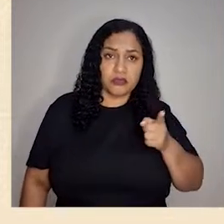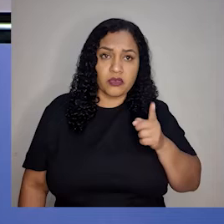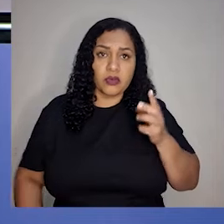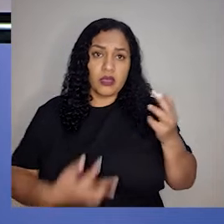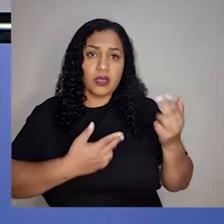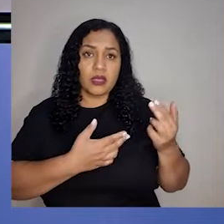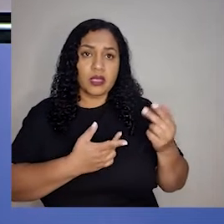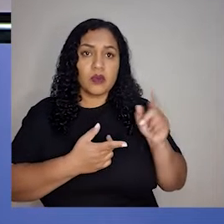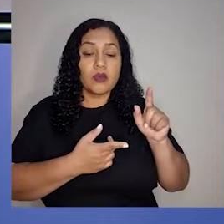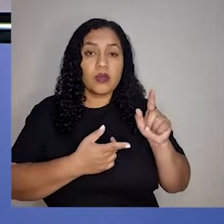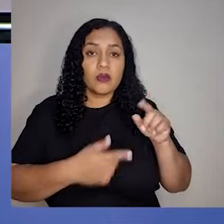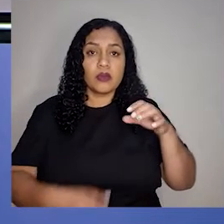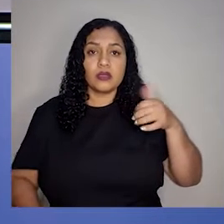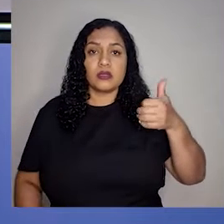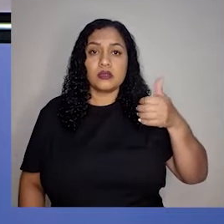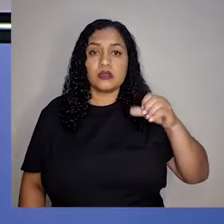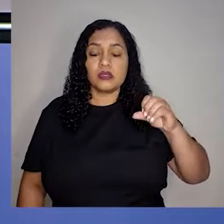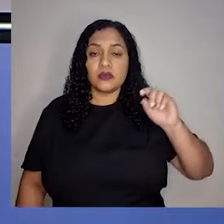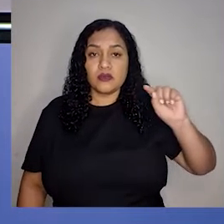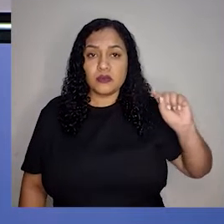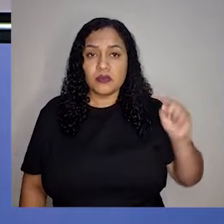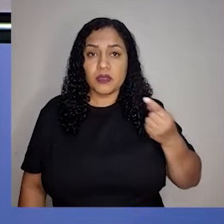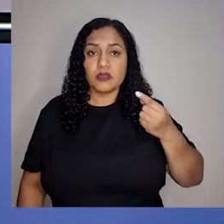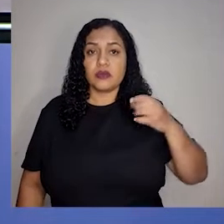é igual a